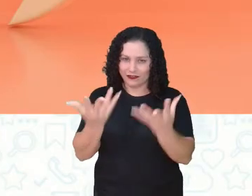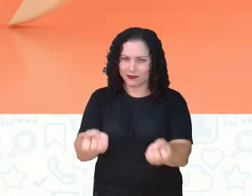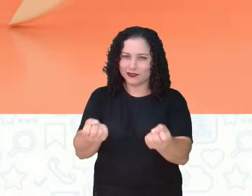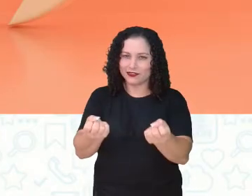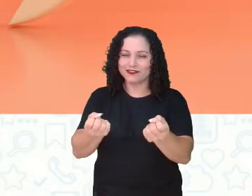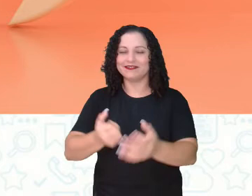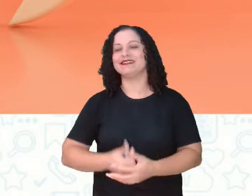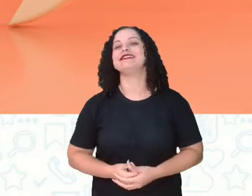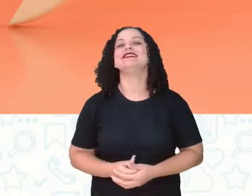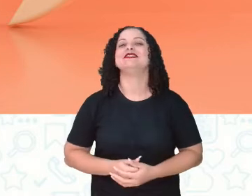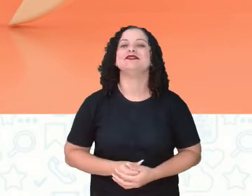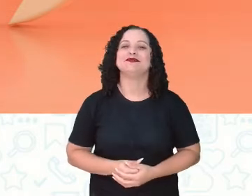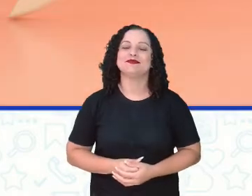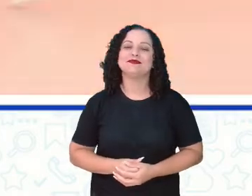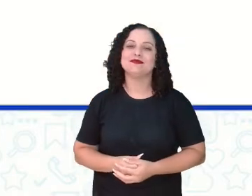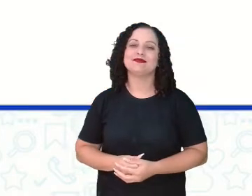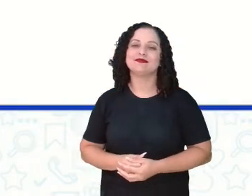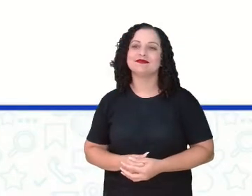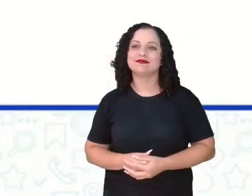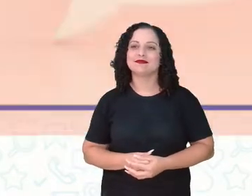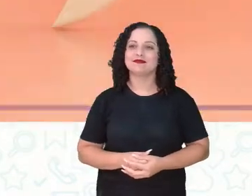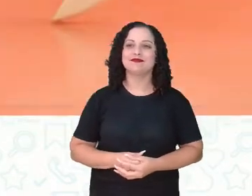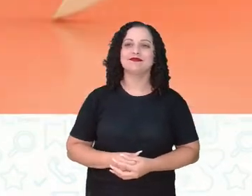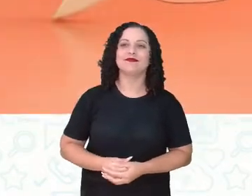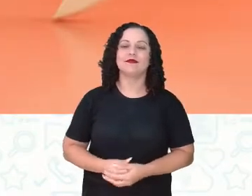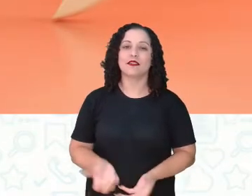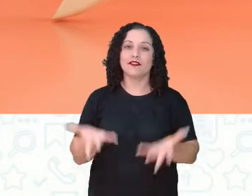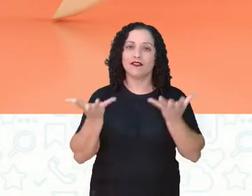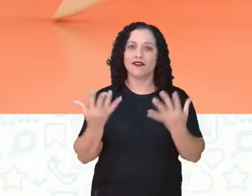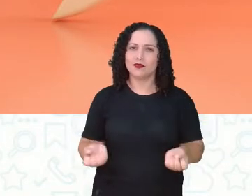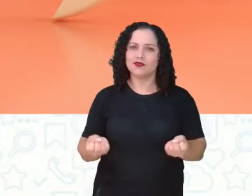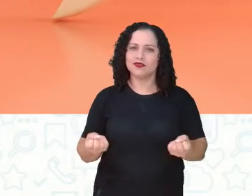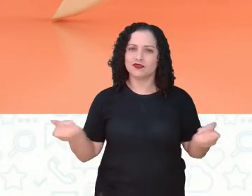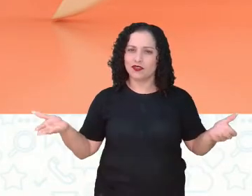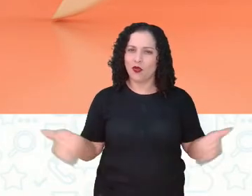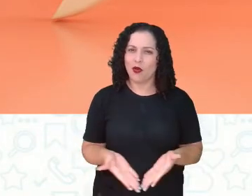vamos fazer isso. Vamos fazer isso. Vamos começar